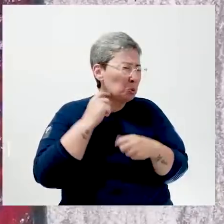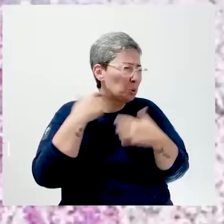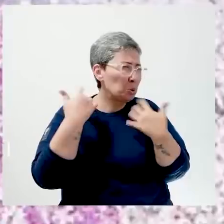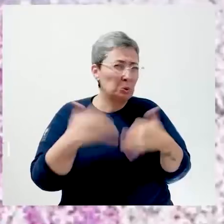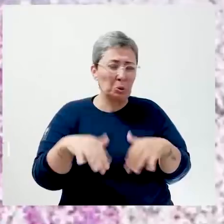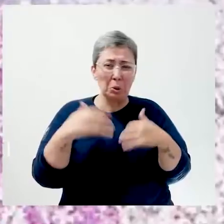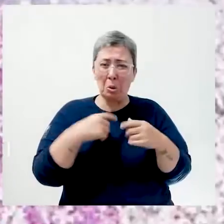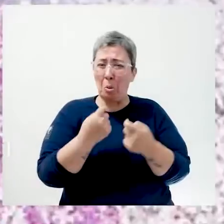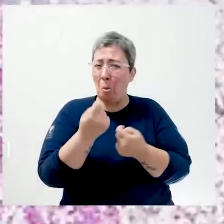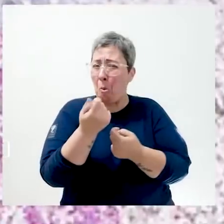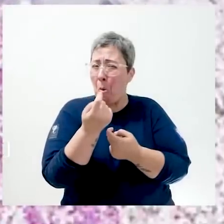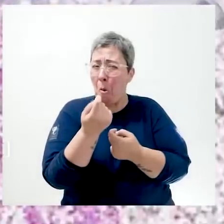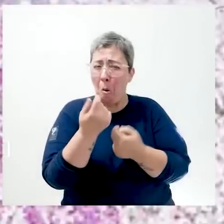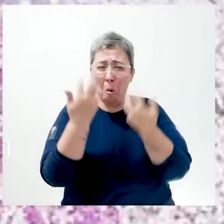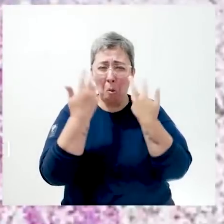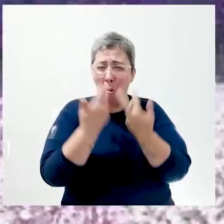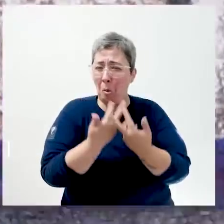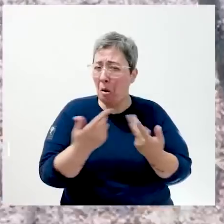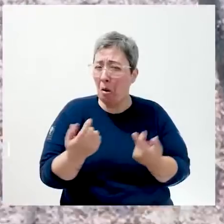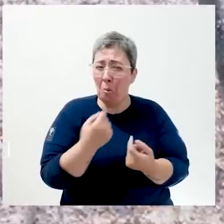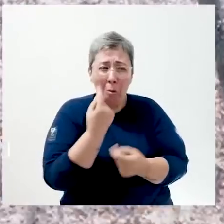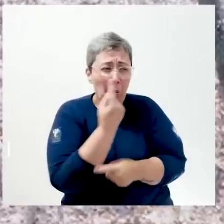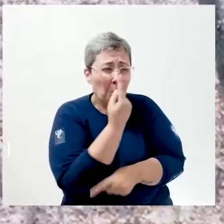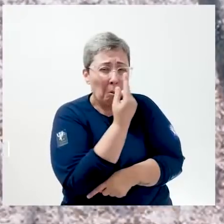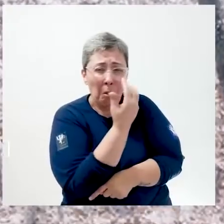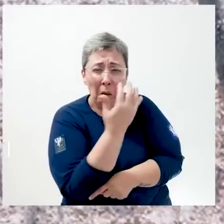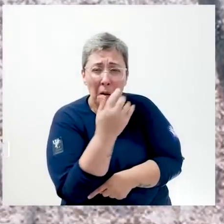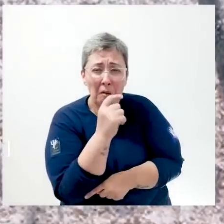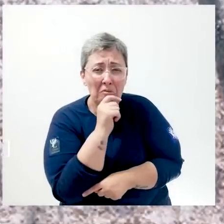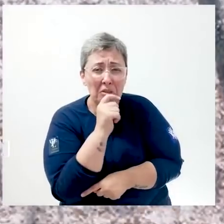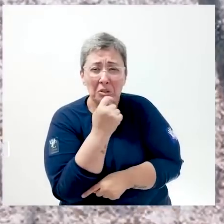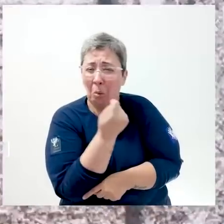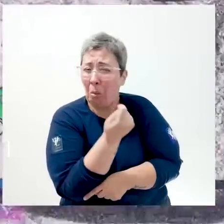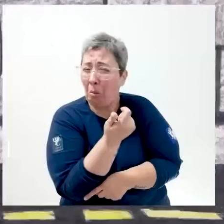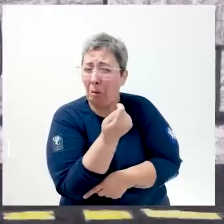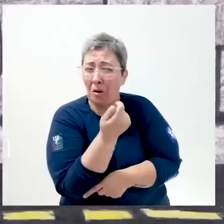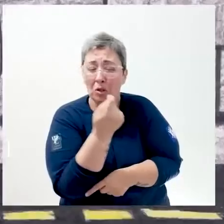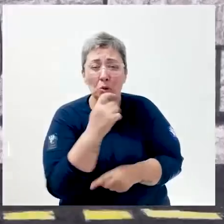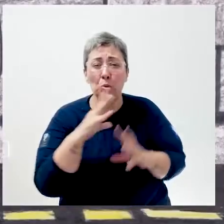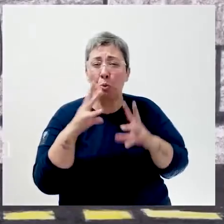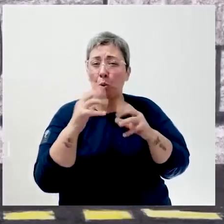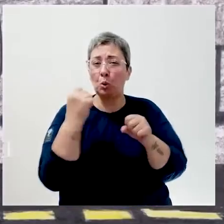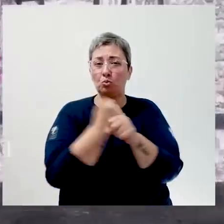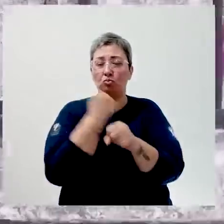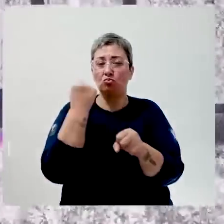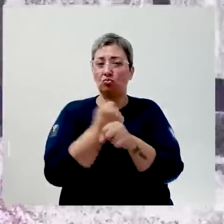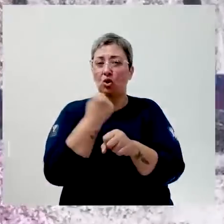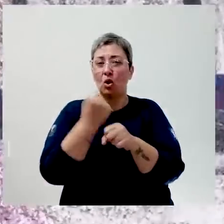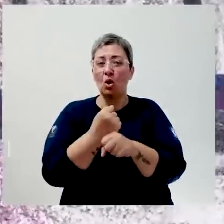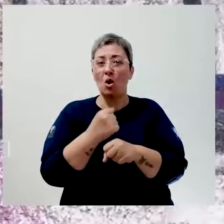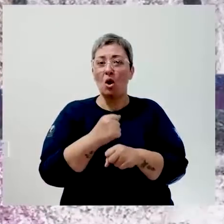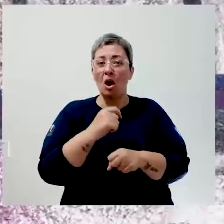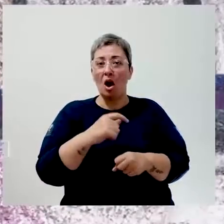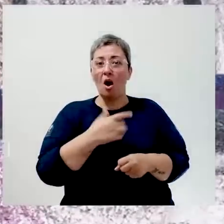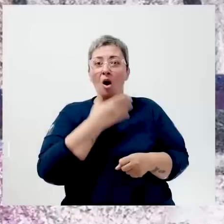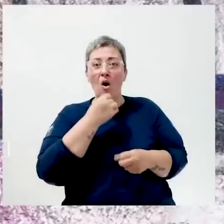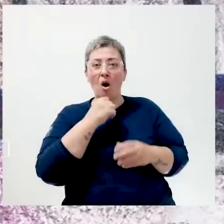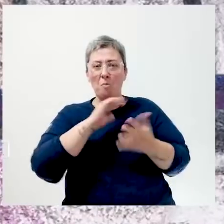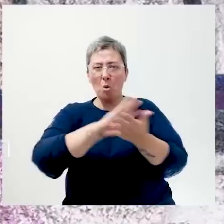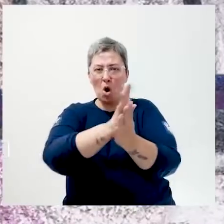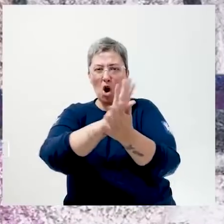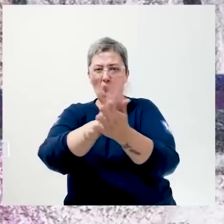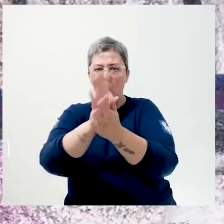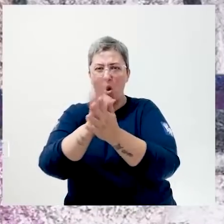poluição, existiam poucos animais, era raro ver uma árvore verdinha, tudo era construção. O homem vivia destruindo toda